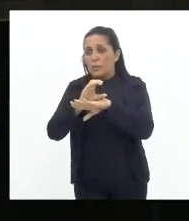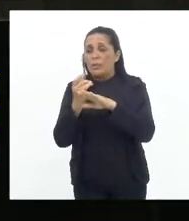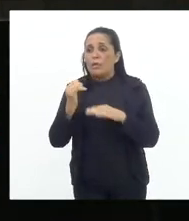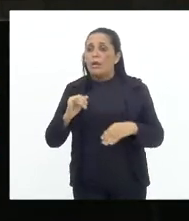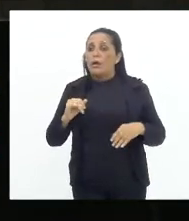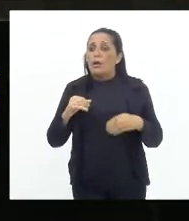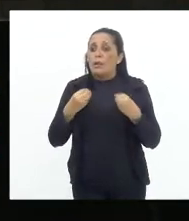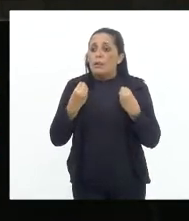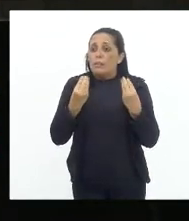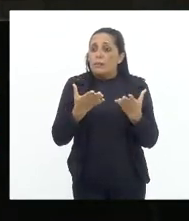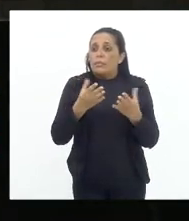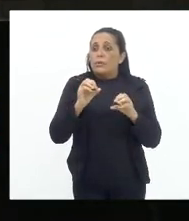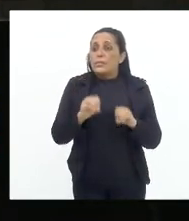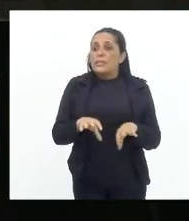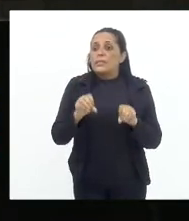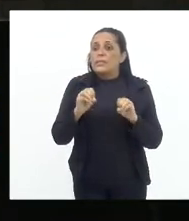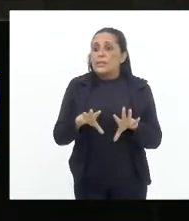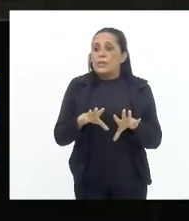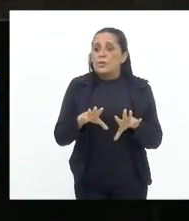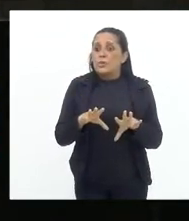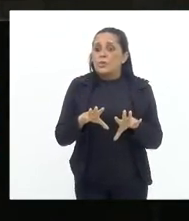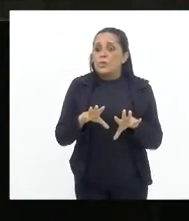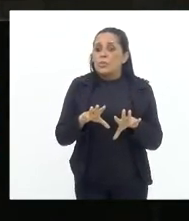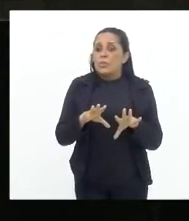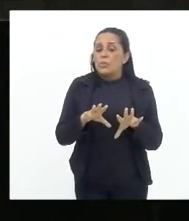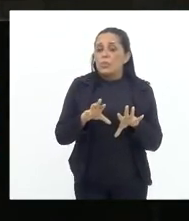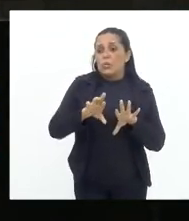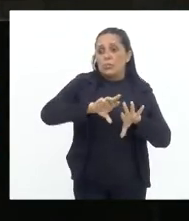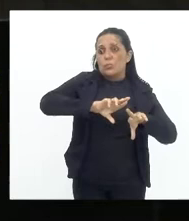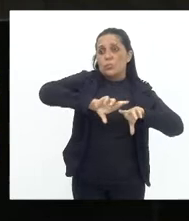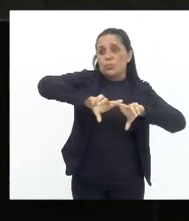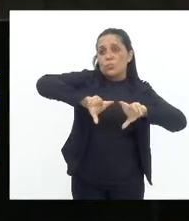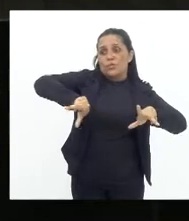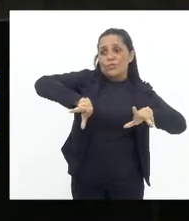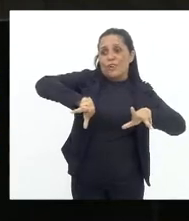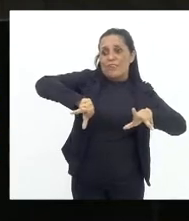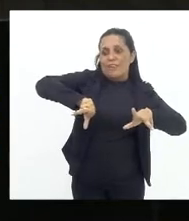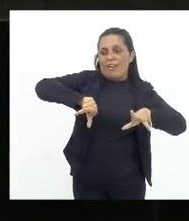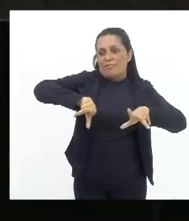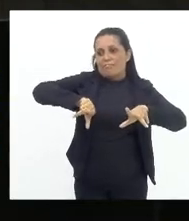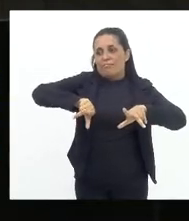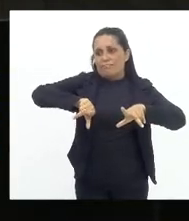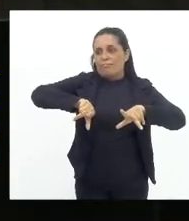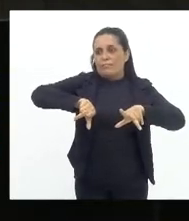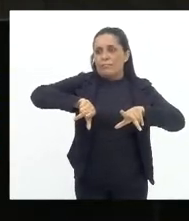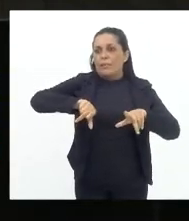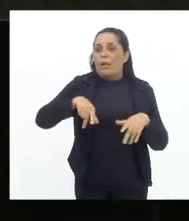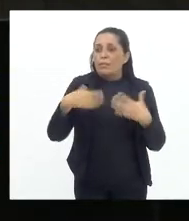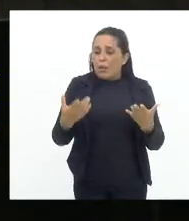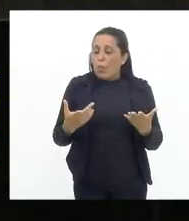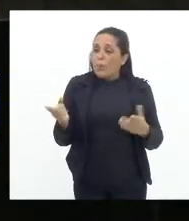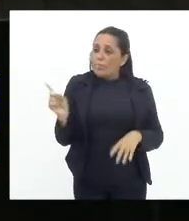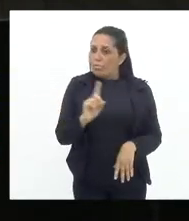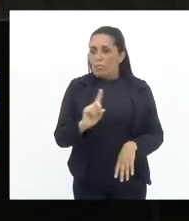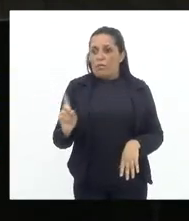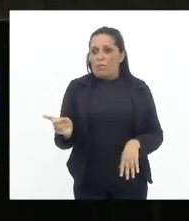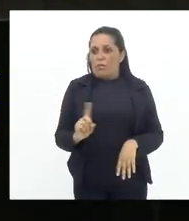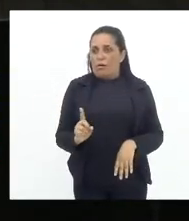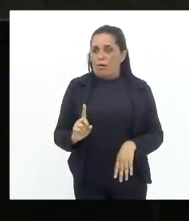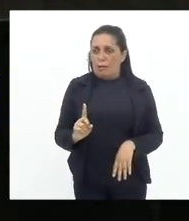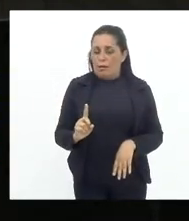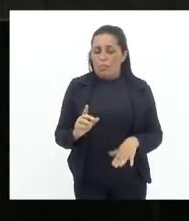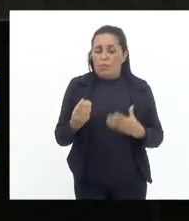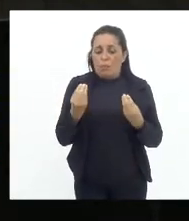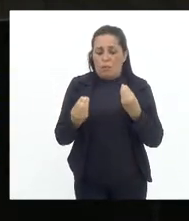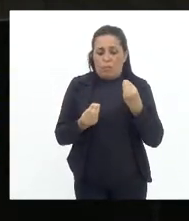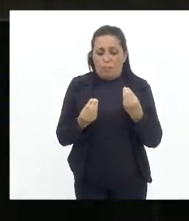instituiu um ensino Eugenio em escolas de todo país estão negar aceito dura